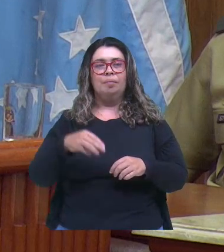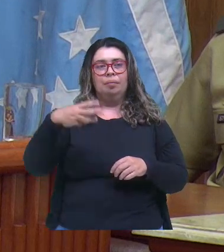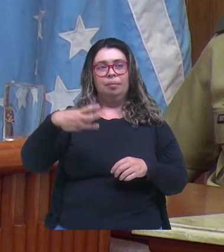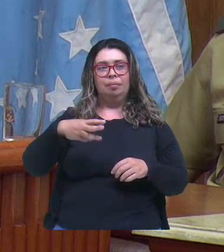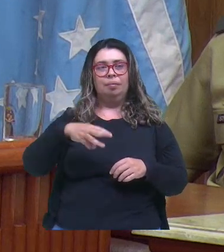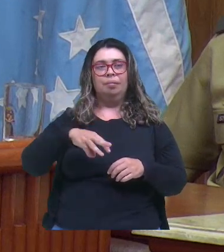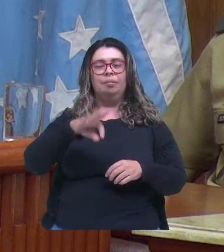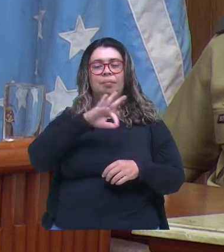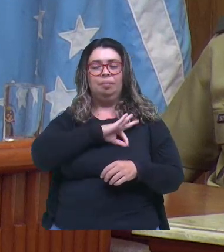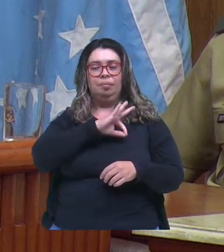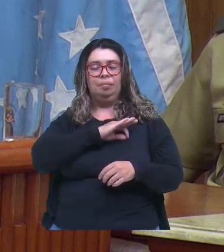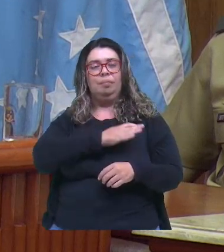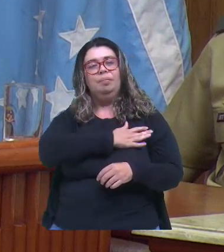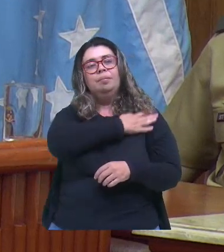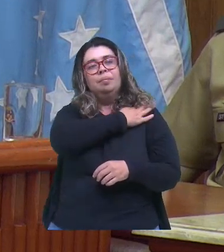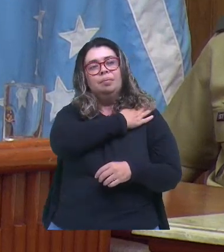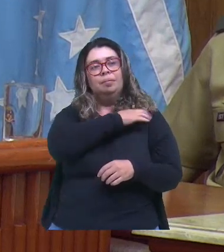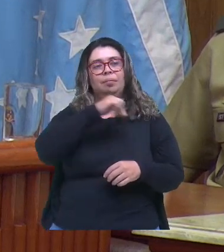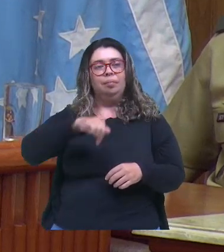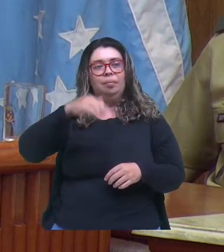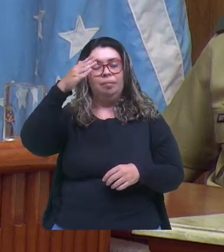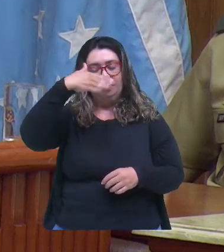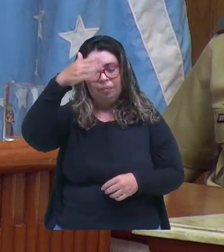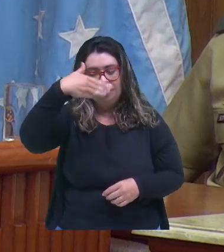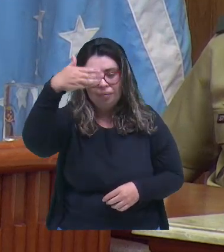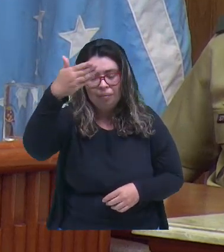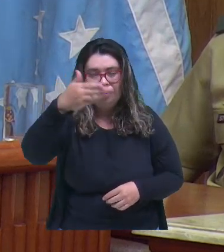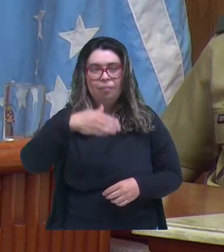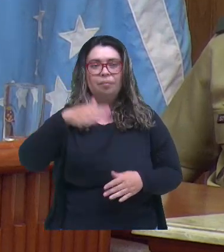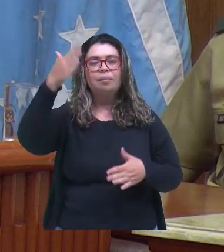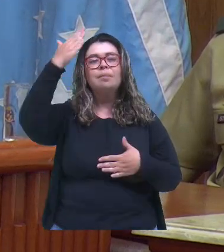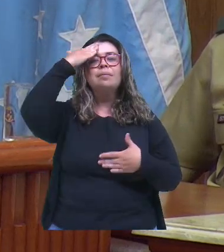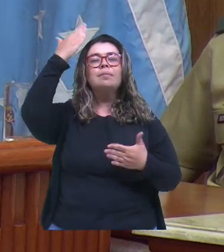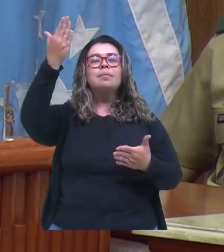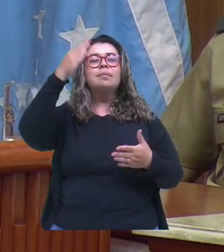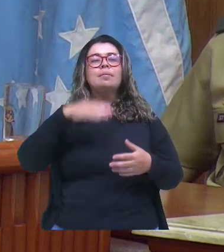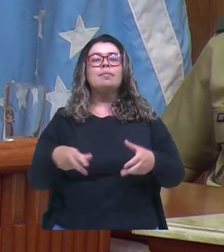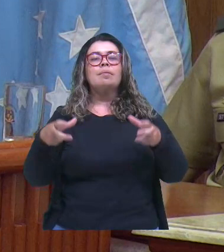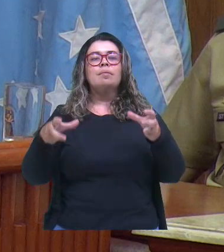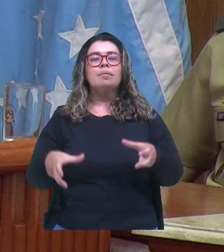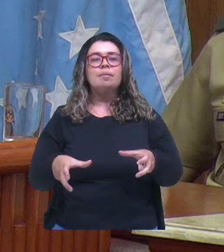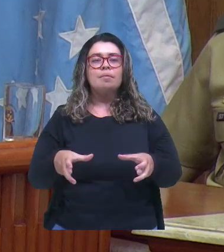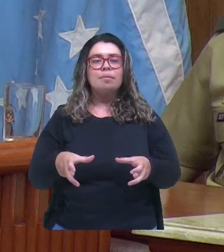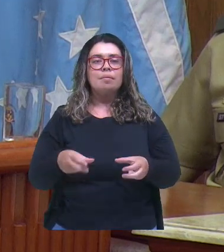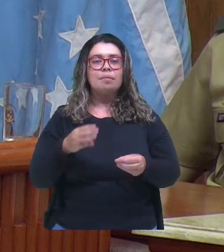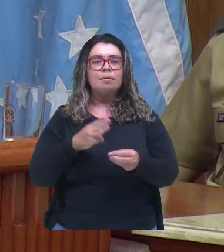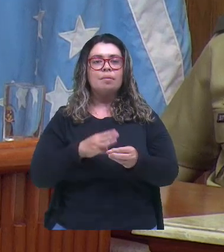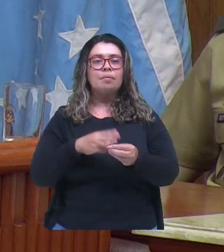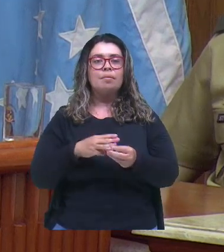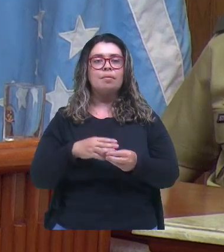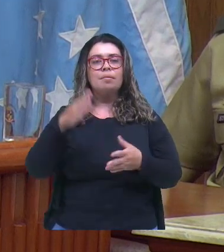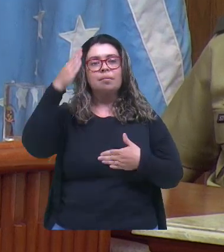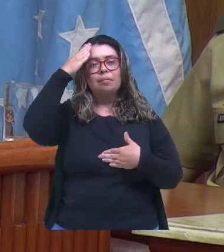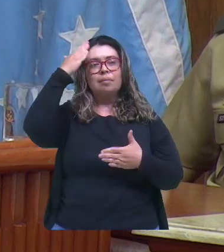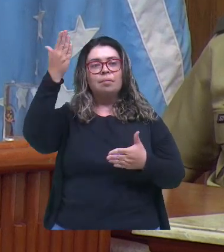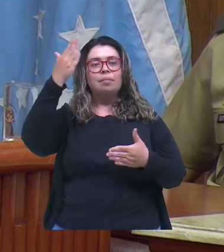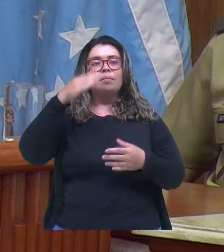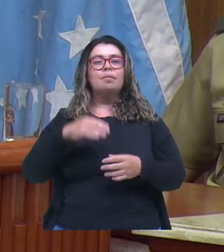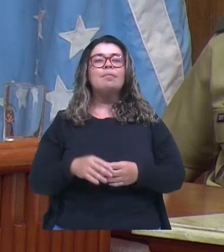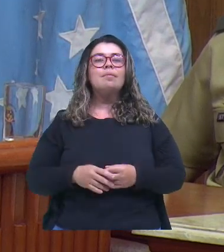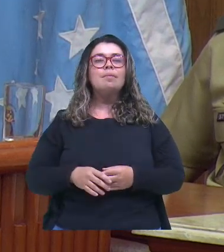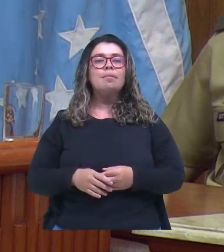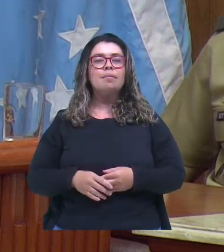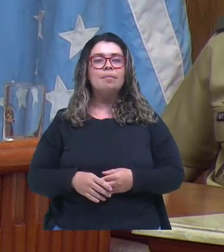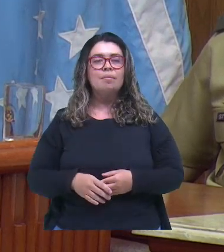policiais militares, hoje homenageados, agradecer à Câmara Municipal. Agradecer à Câmara Municipal pela